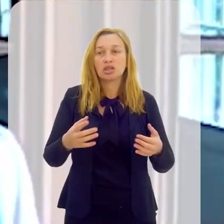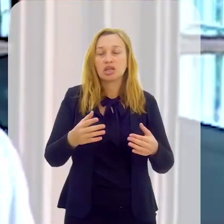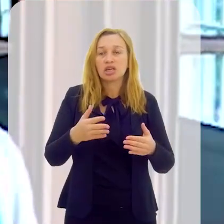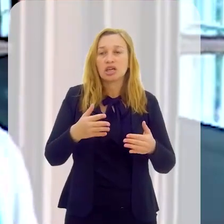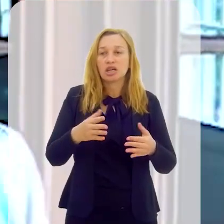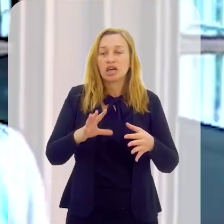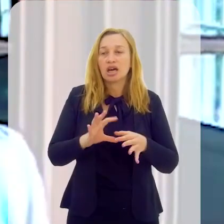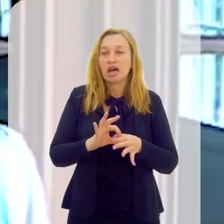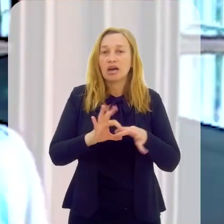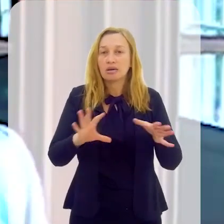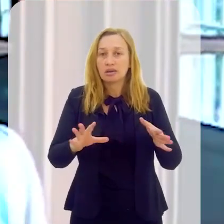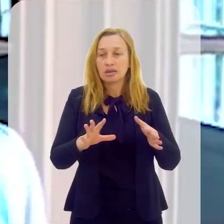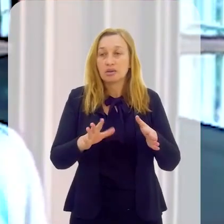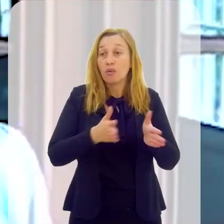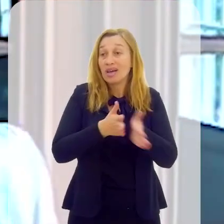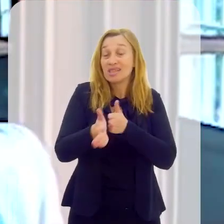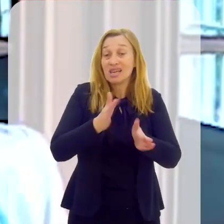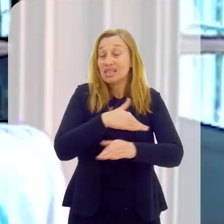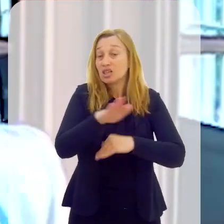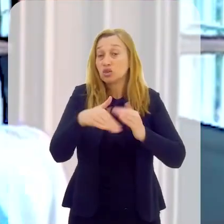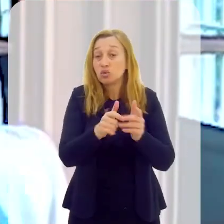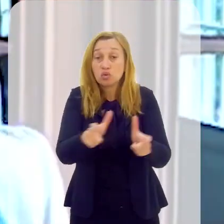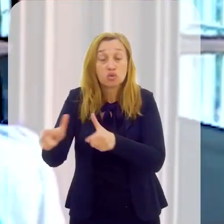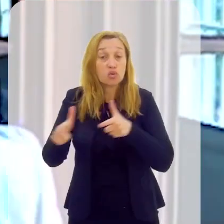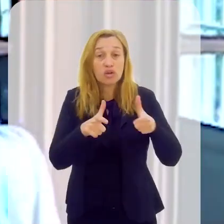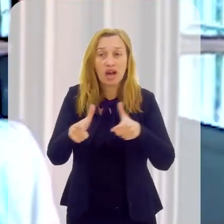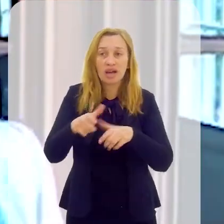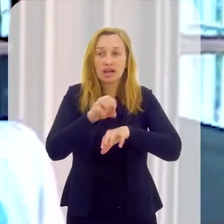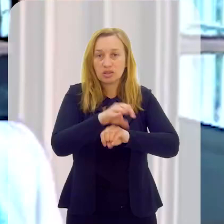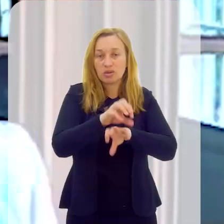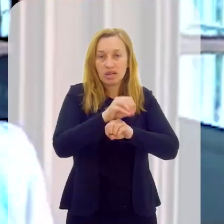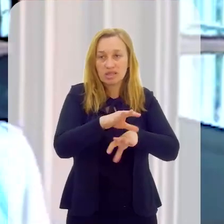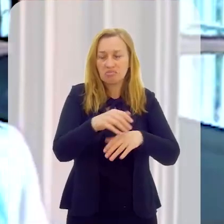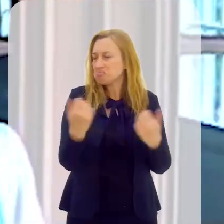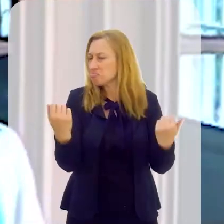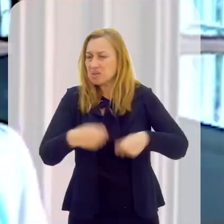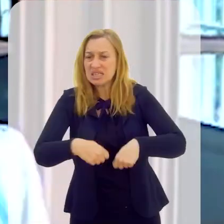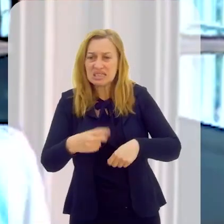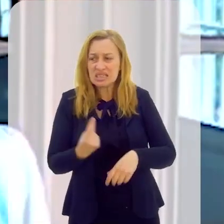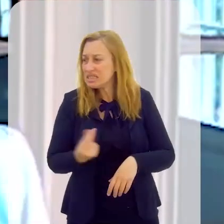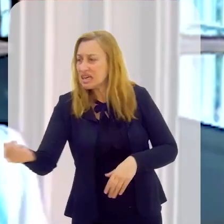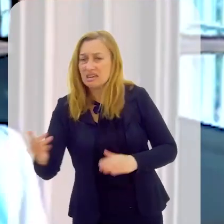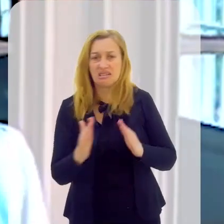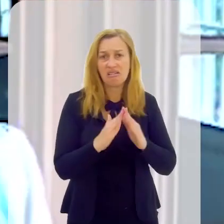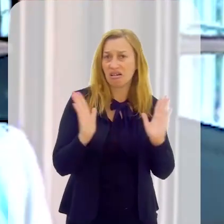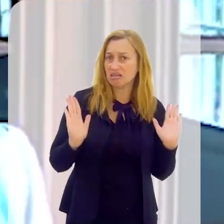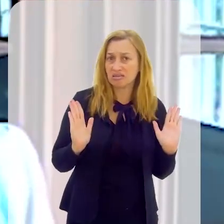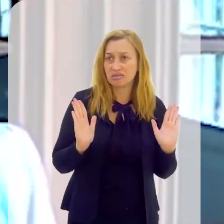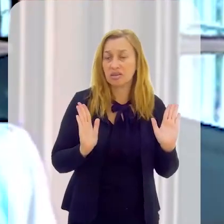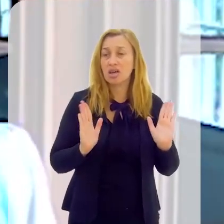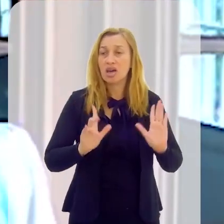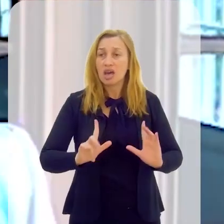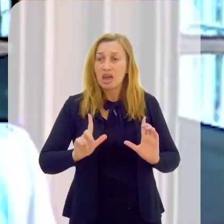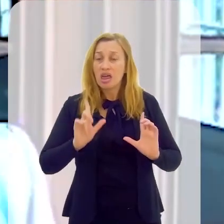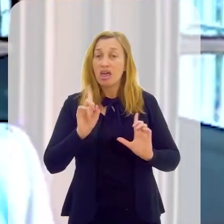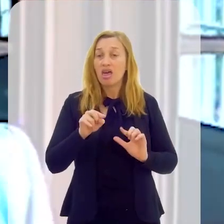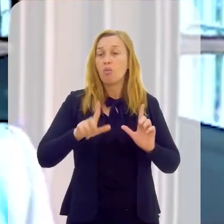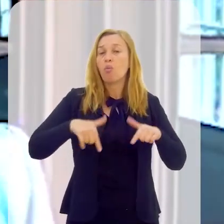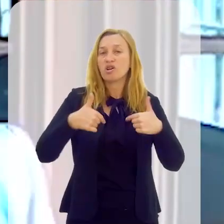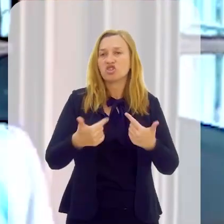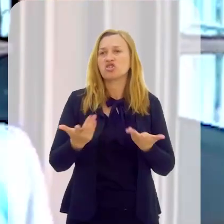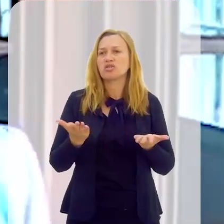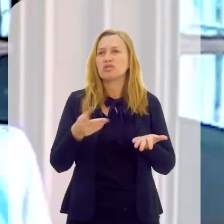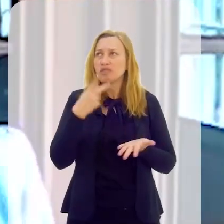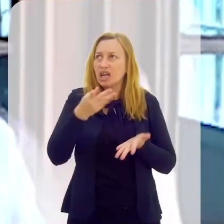permite levar a educação aonde a pessoa está, sem precisar que ela se desloque, né? Isso tem um